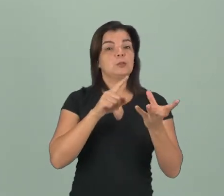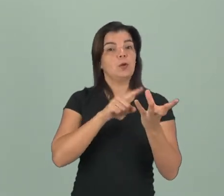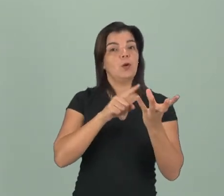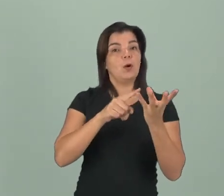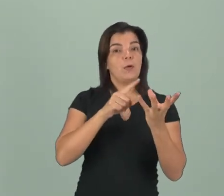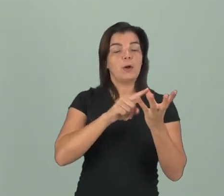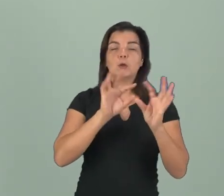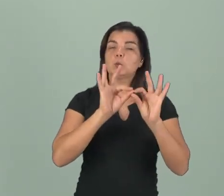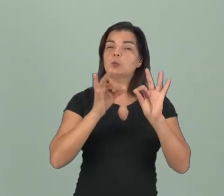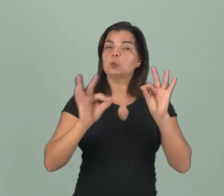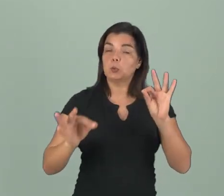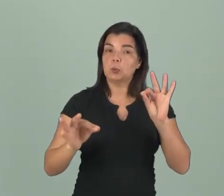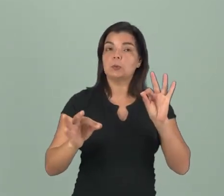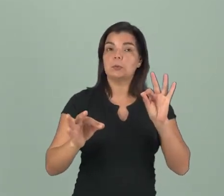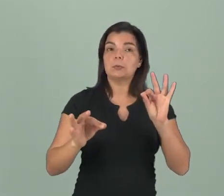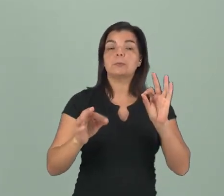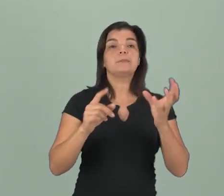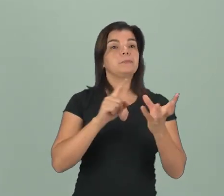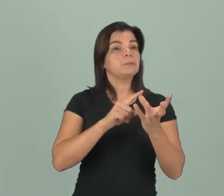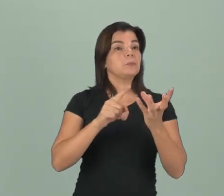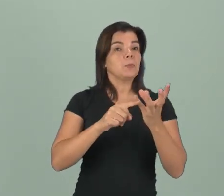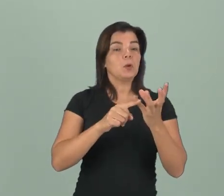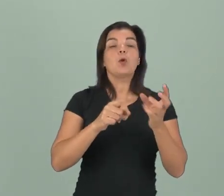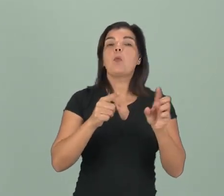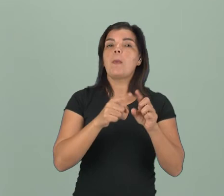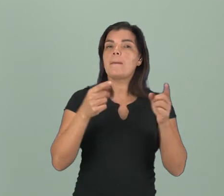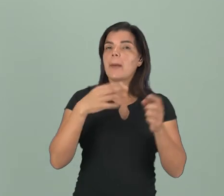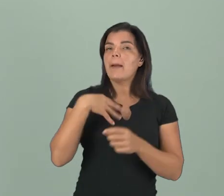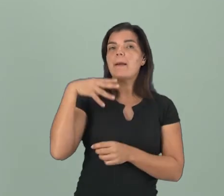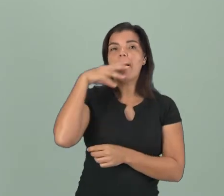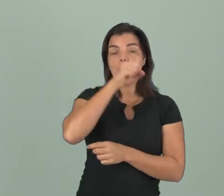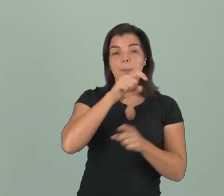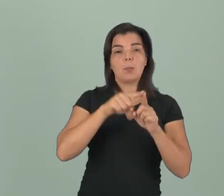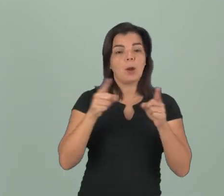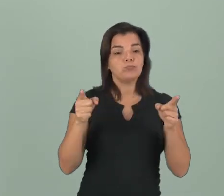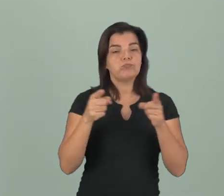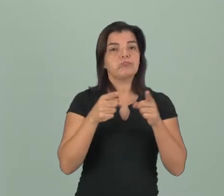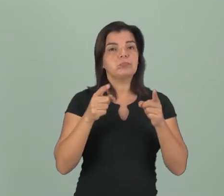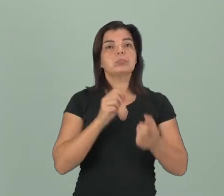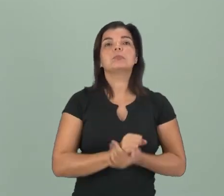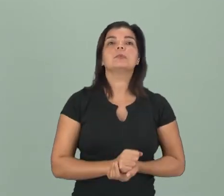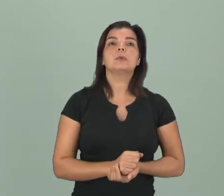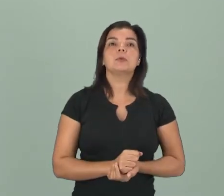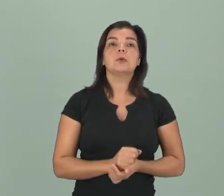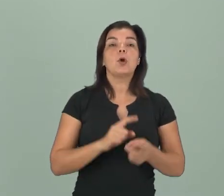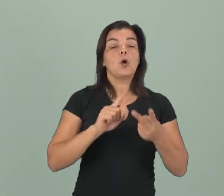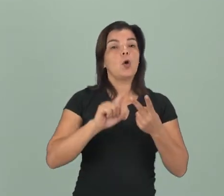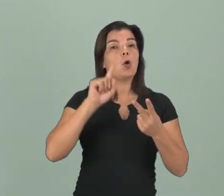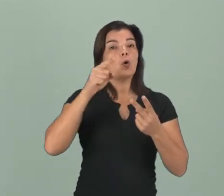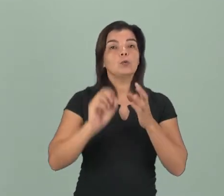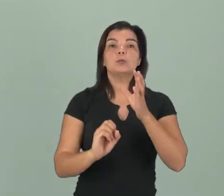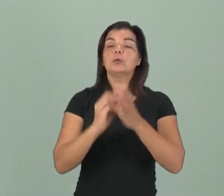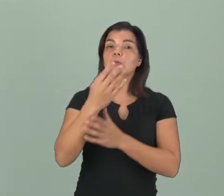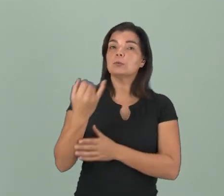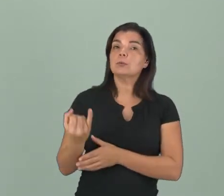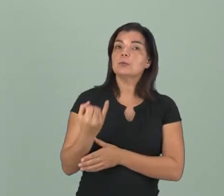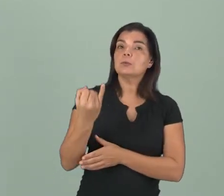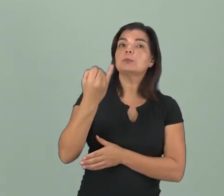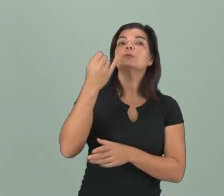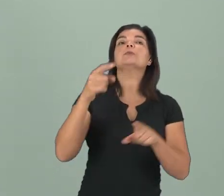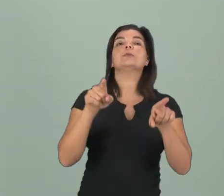que tinha um som mais longo começaram a ser pronunciadas com som mais breve mais curto né outros acontecimentos importantes